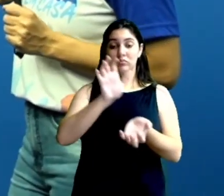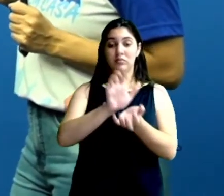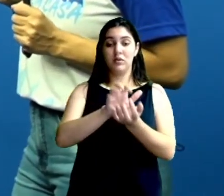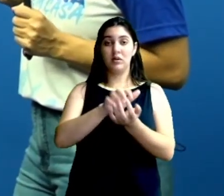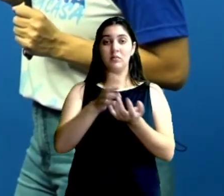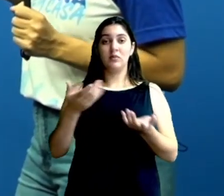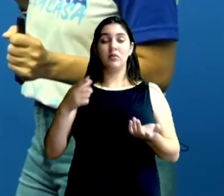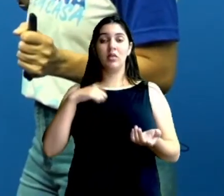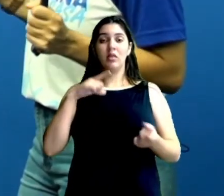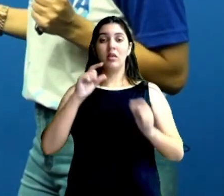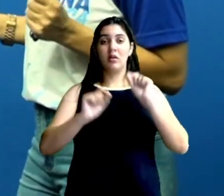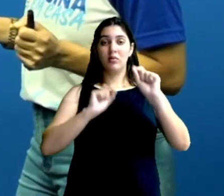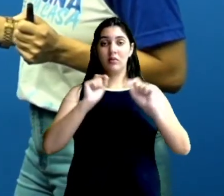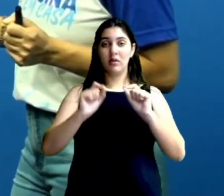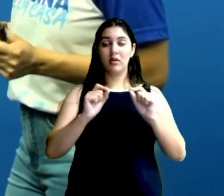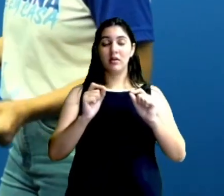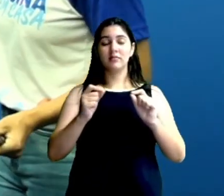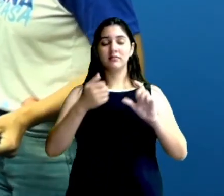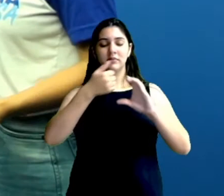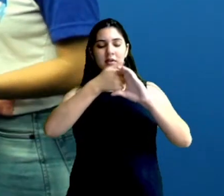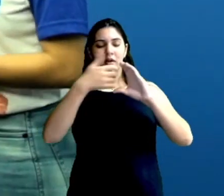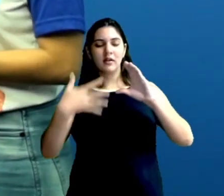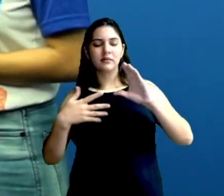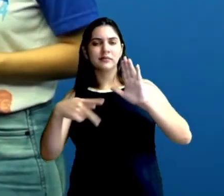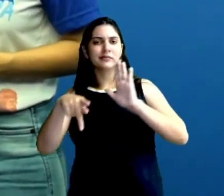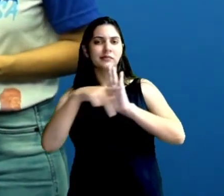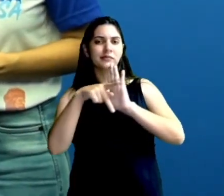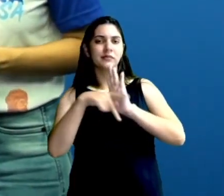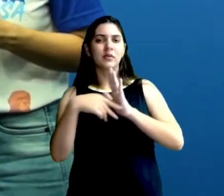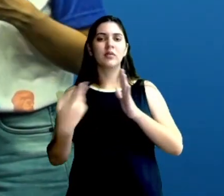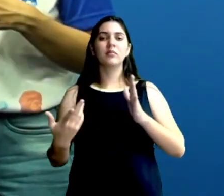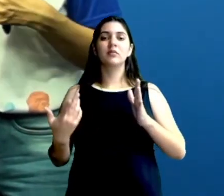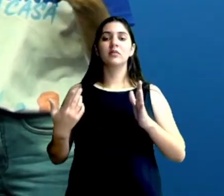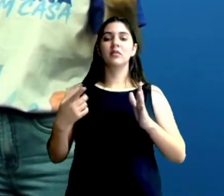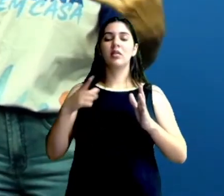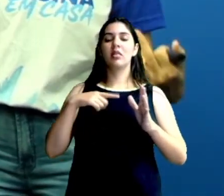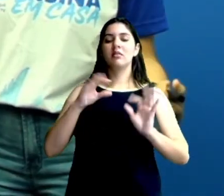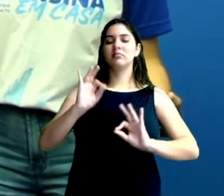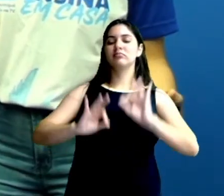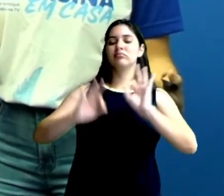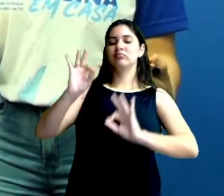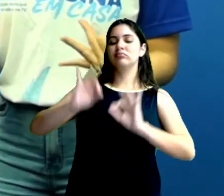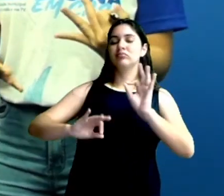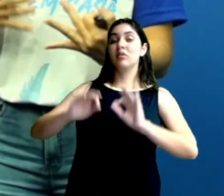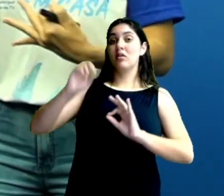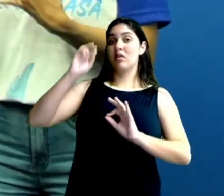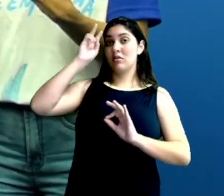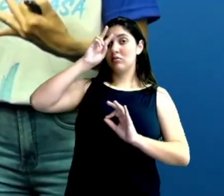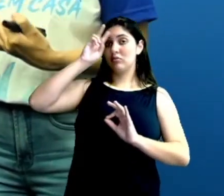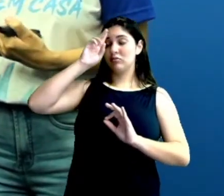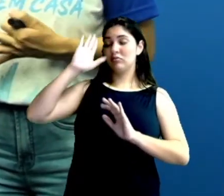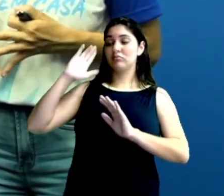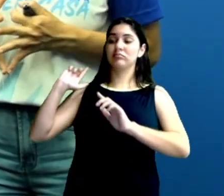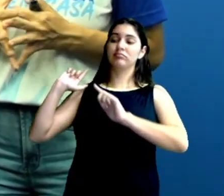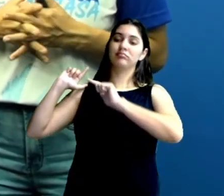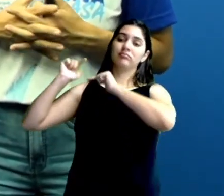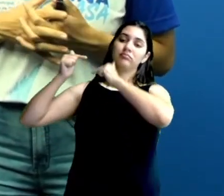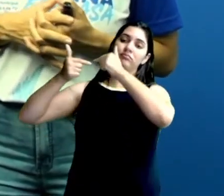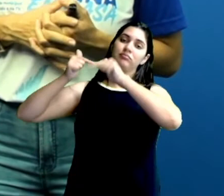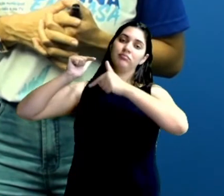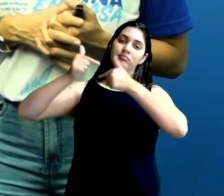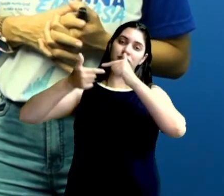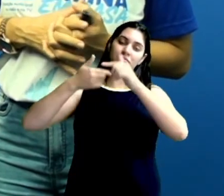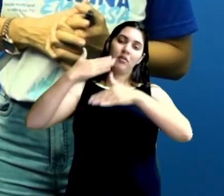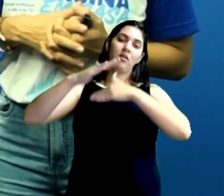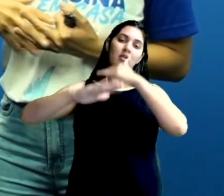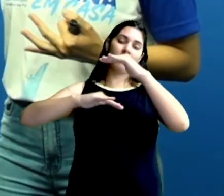ela tem características muito próprias que remontam a períodos históricos que foram passando-se